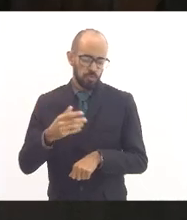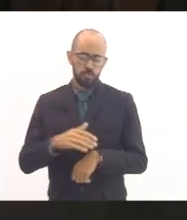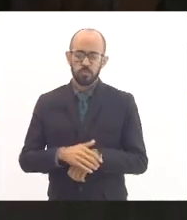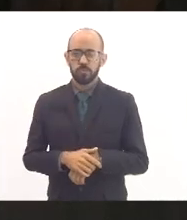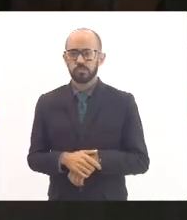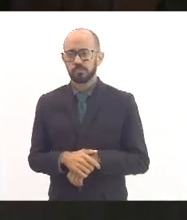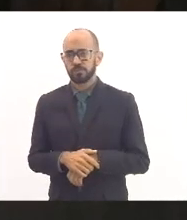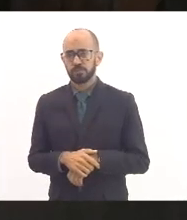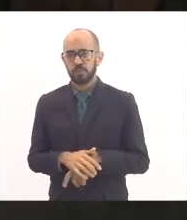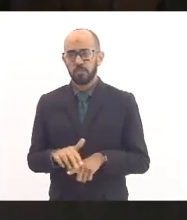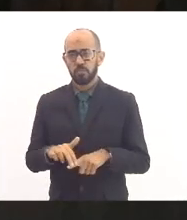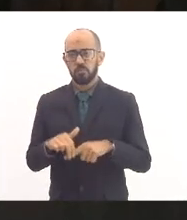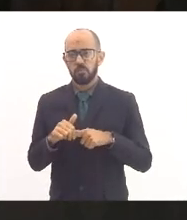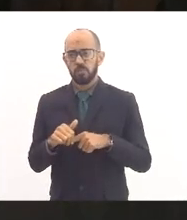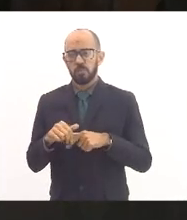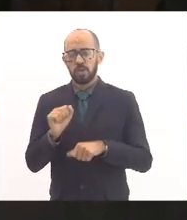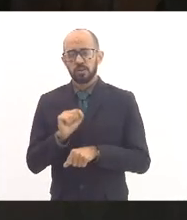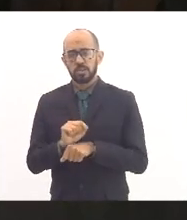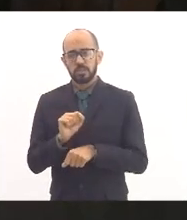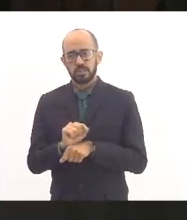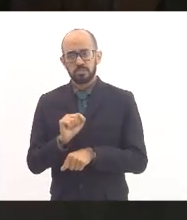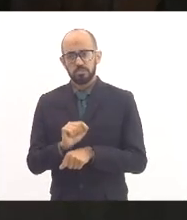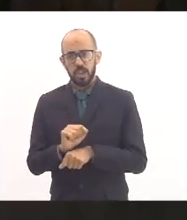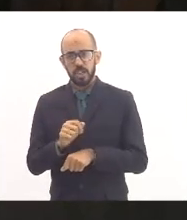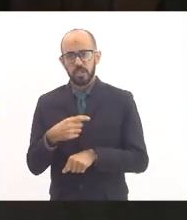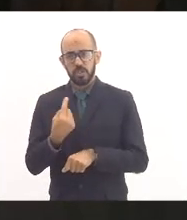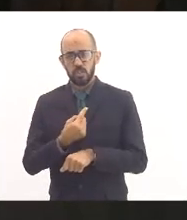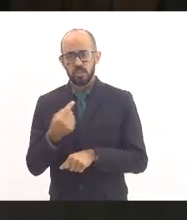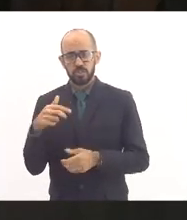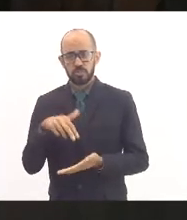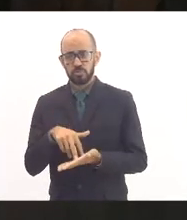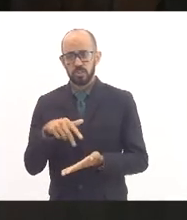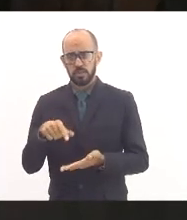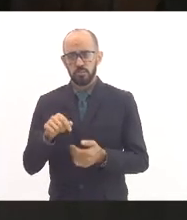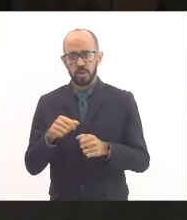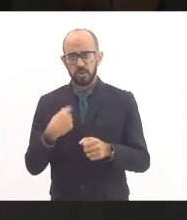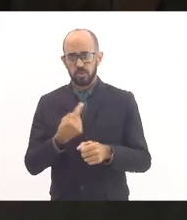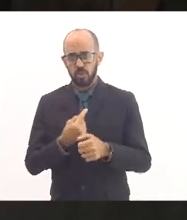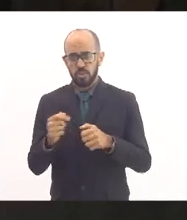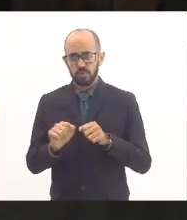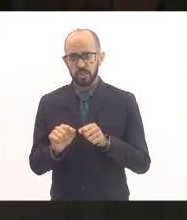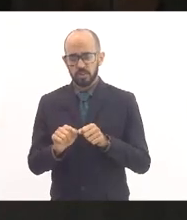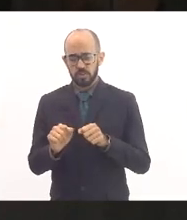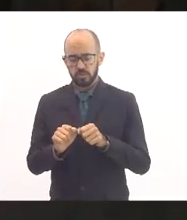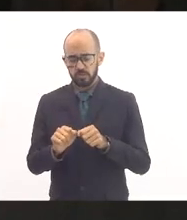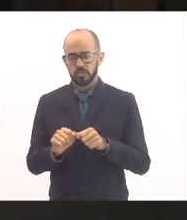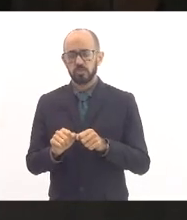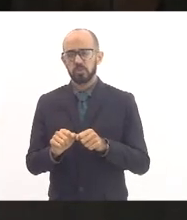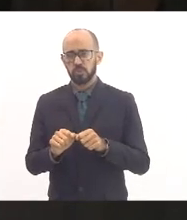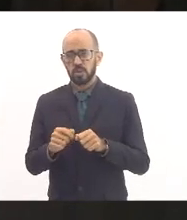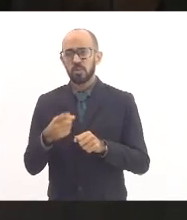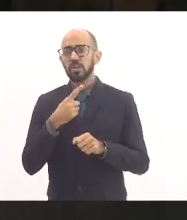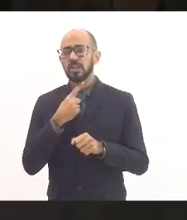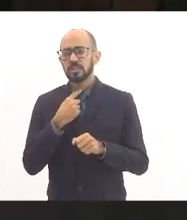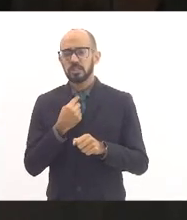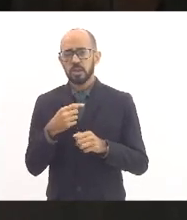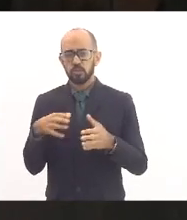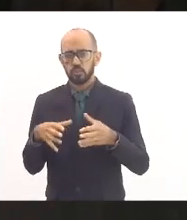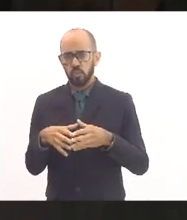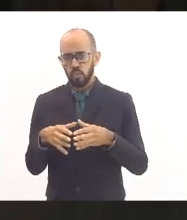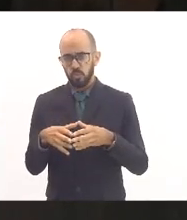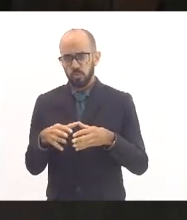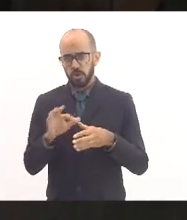bom e é por causa dessa espera que nós estamos aqui para que nós concretizamos aquilo que eu desejo da categoria